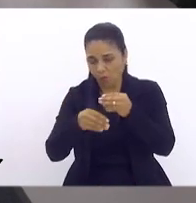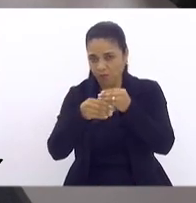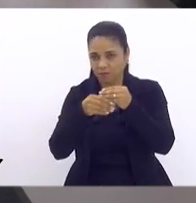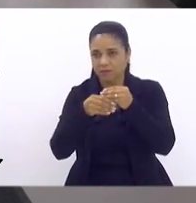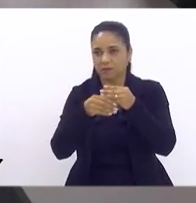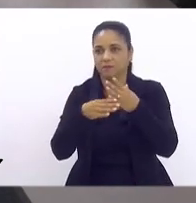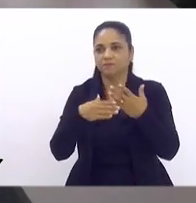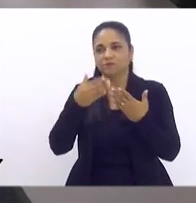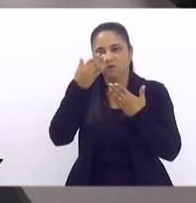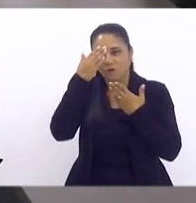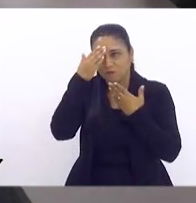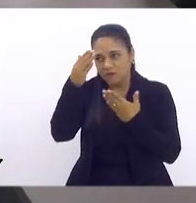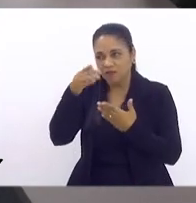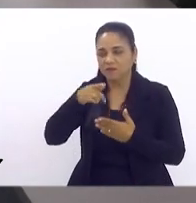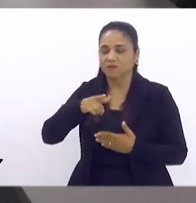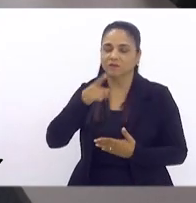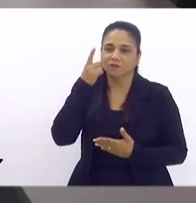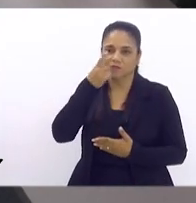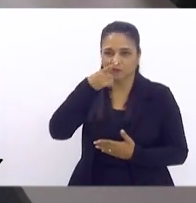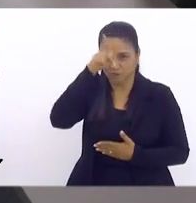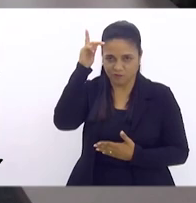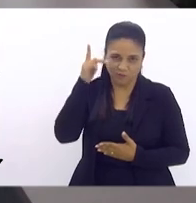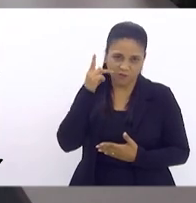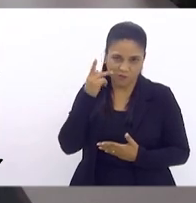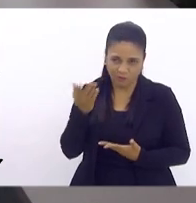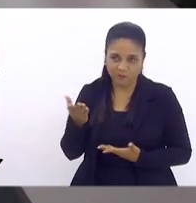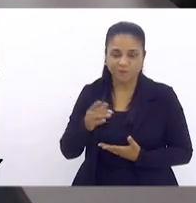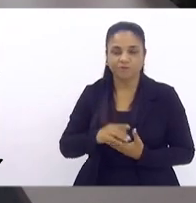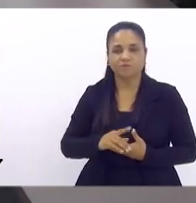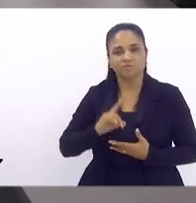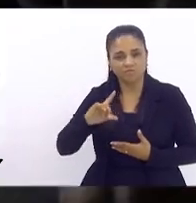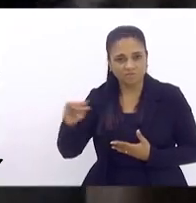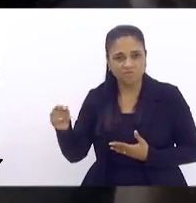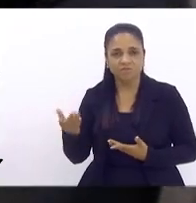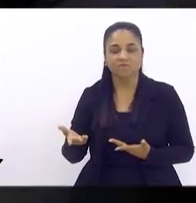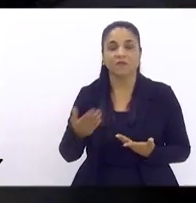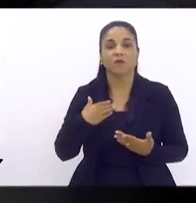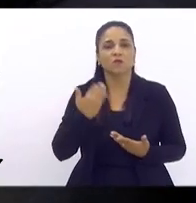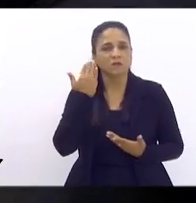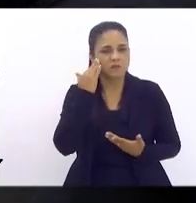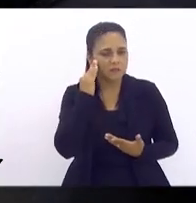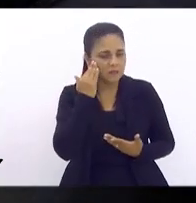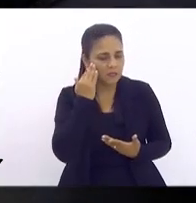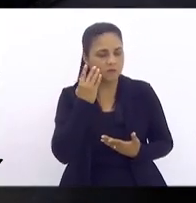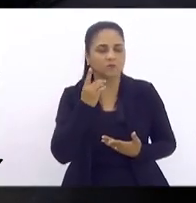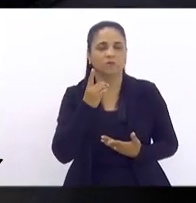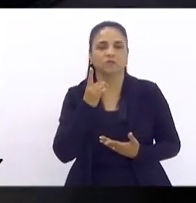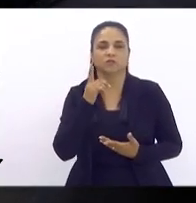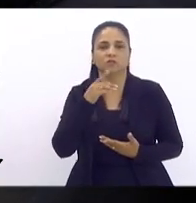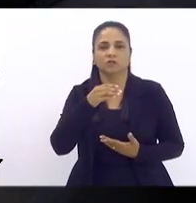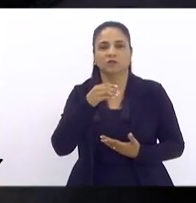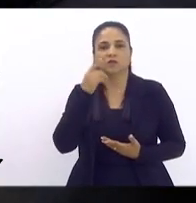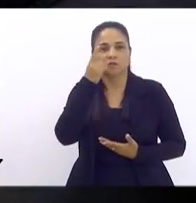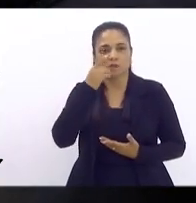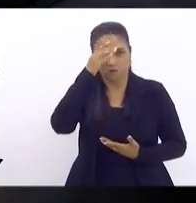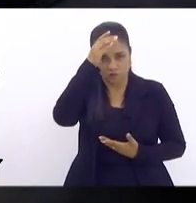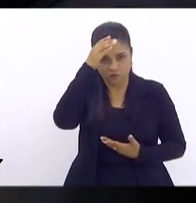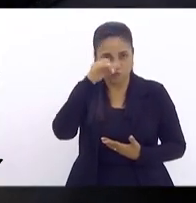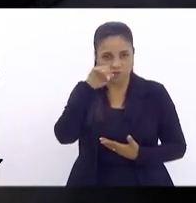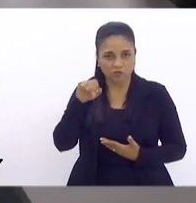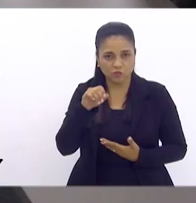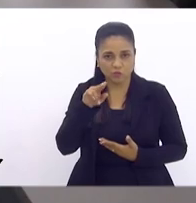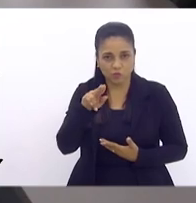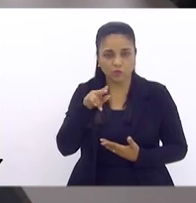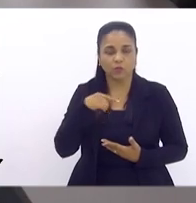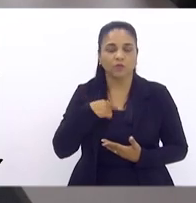que tem outro compromisso é eu consigo entender o que é deputada tia Ju e o deputado Municipal falam mas eu acho o seguinte